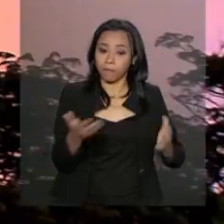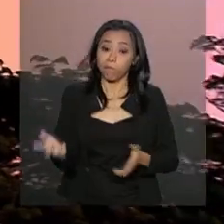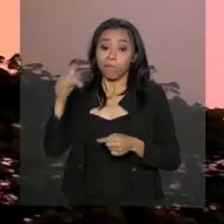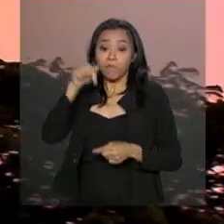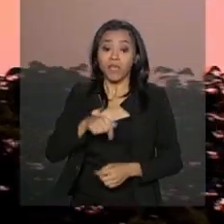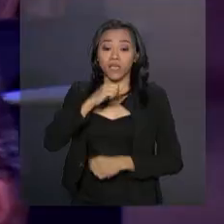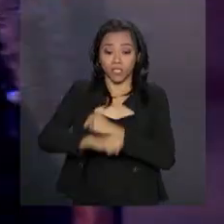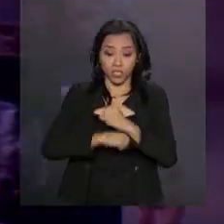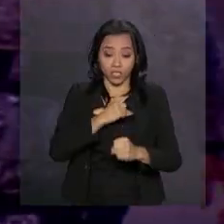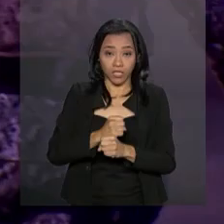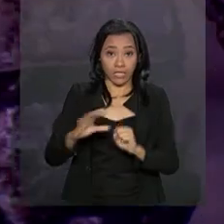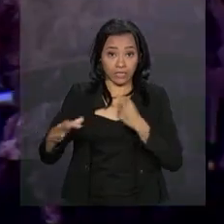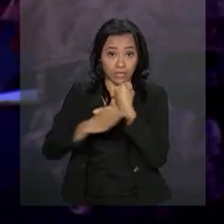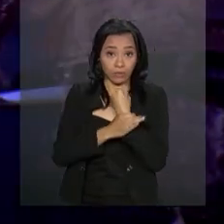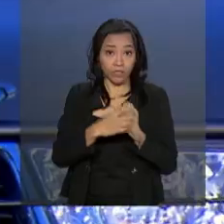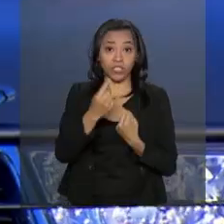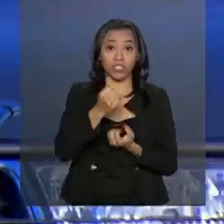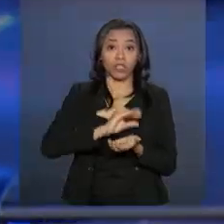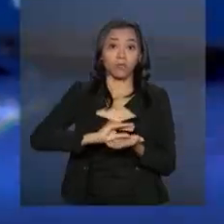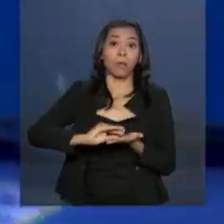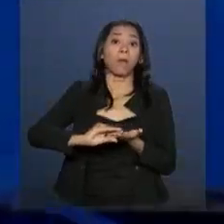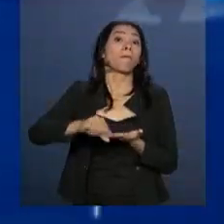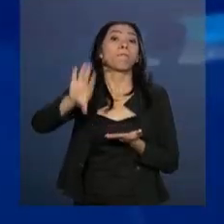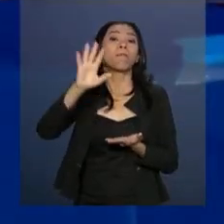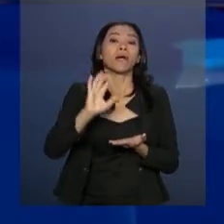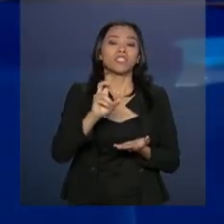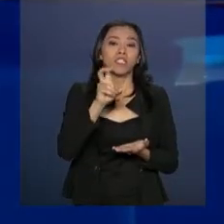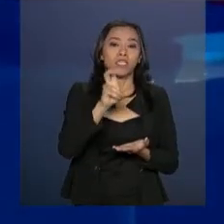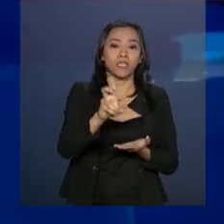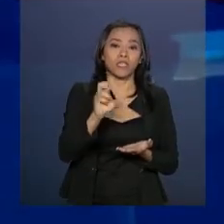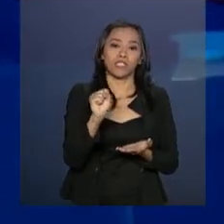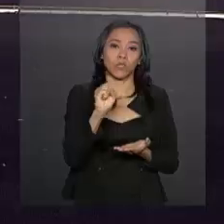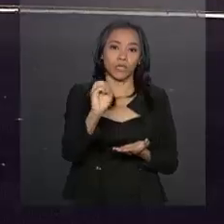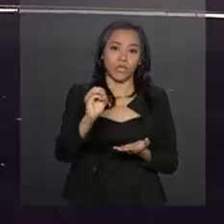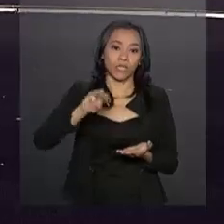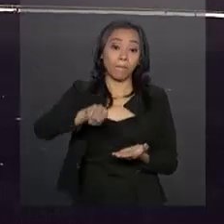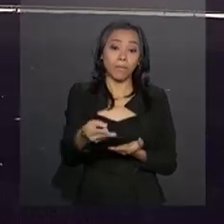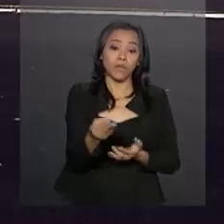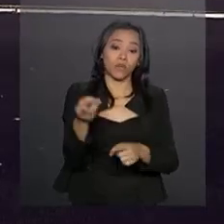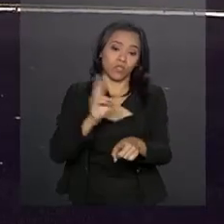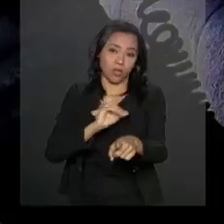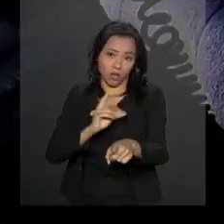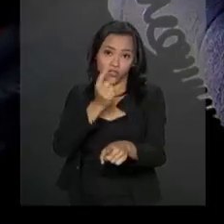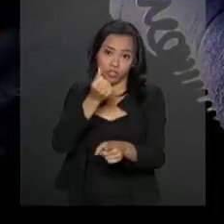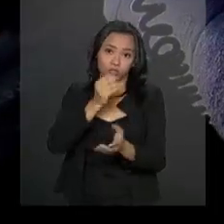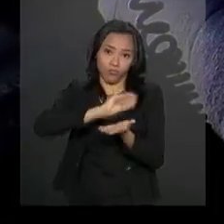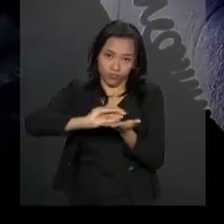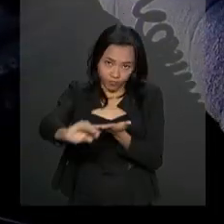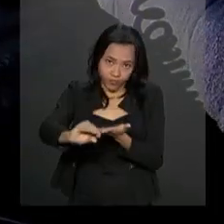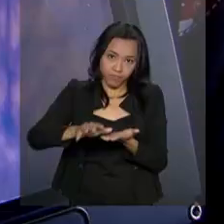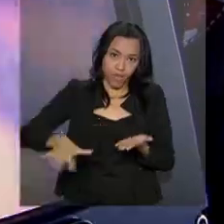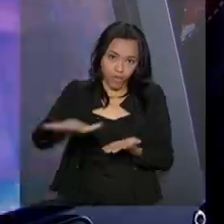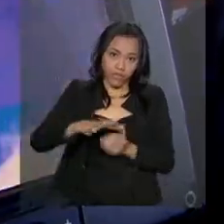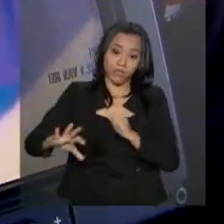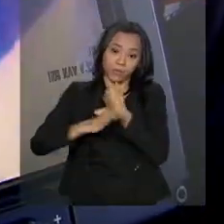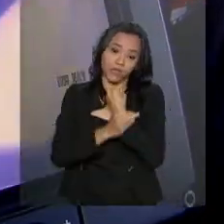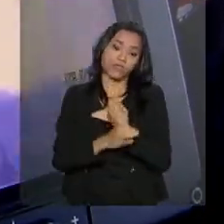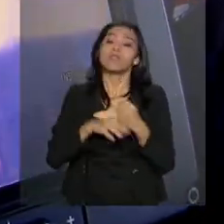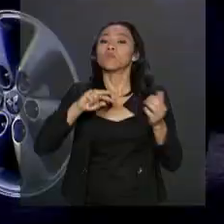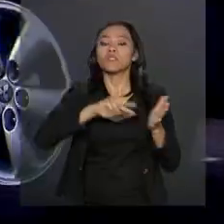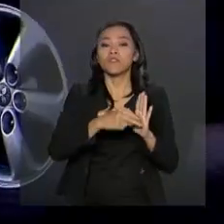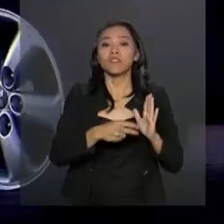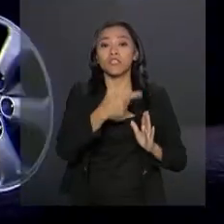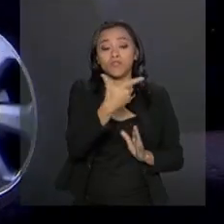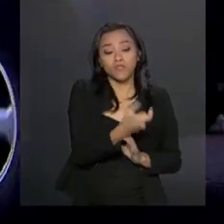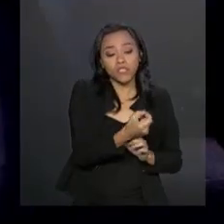pública recebeu mais de R$ 580 milhões em recursos adicionais. A ideia é que 20% da